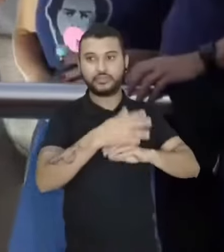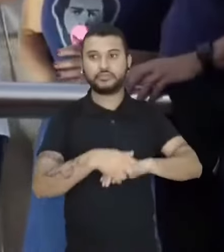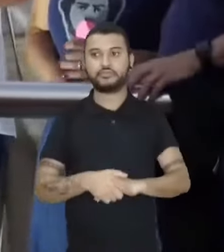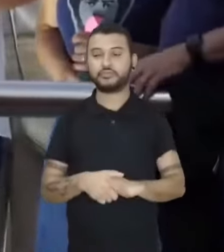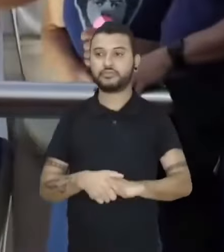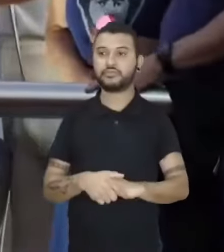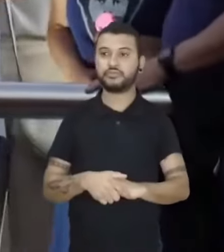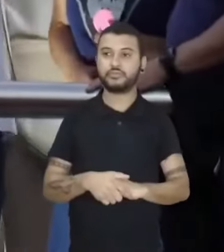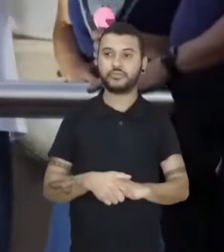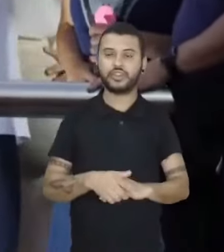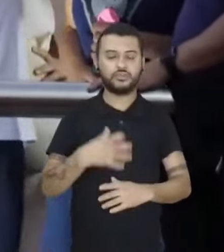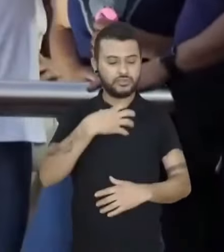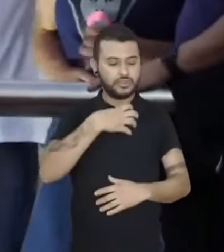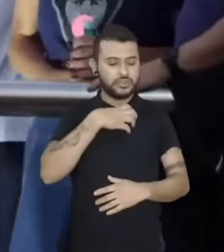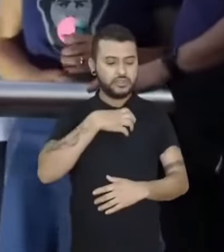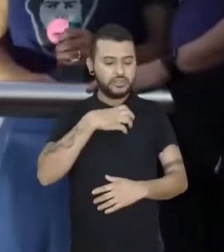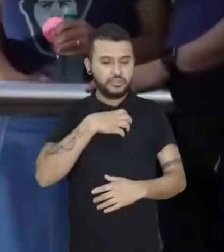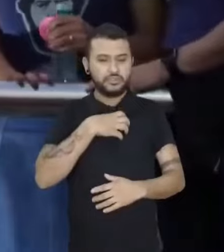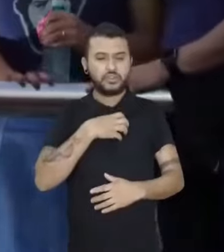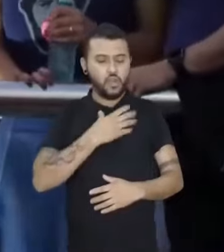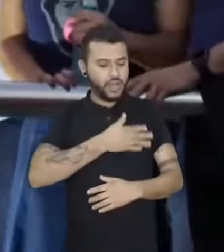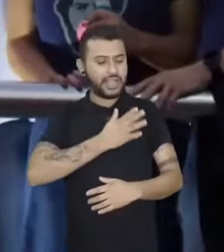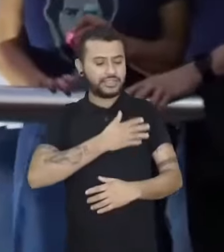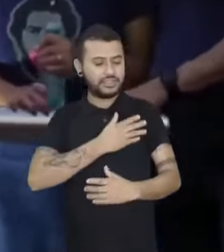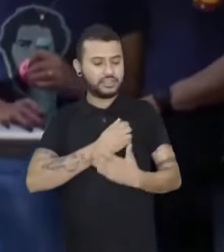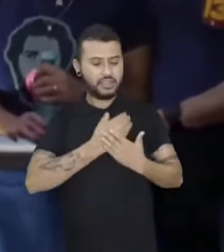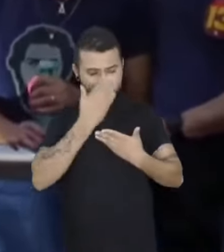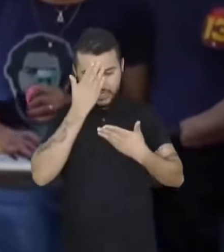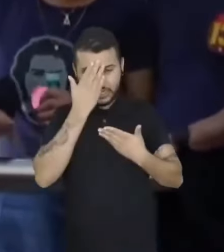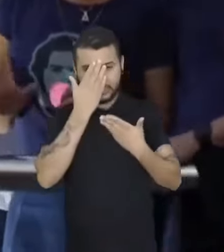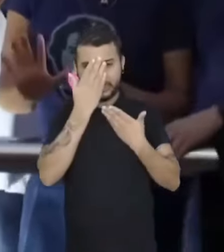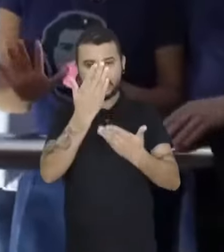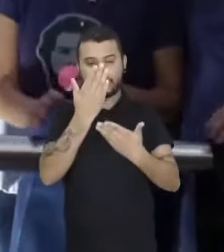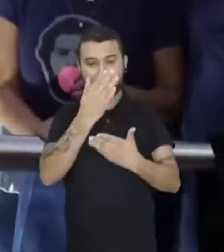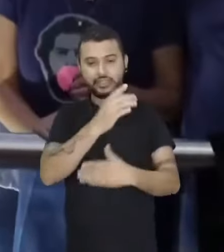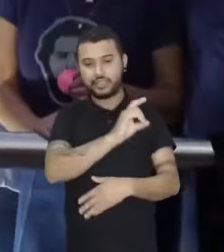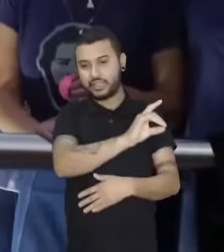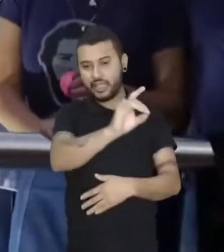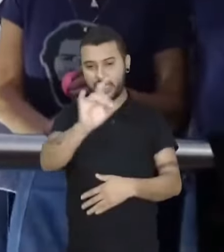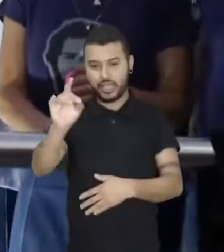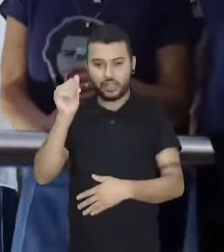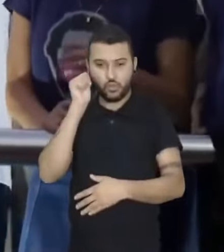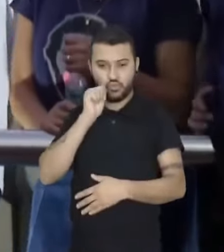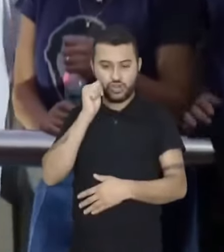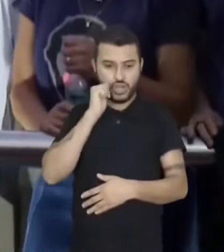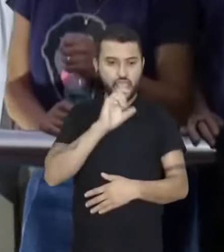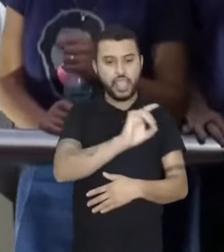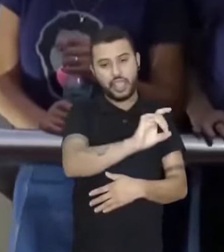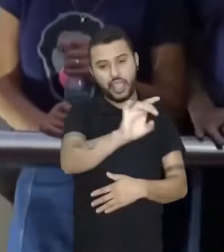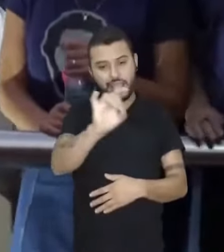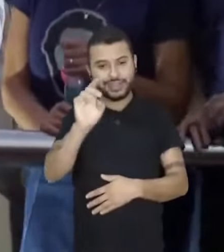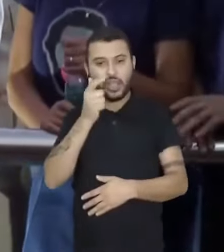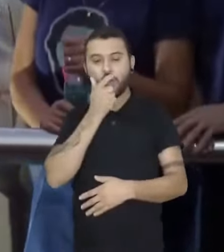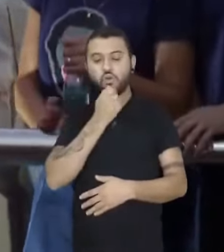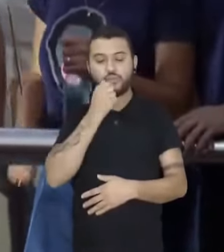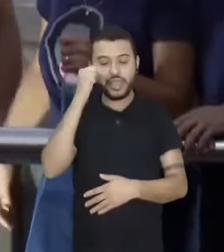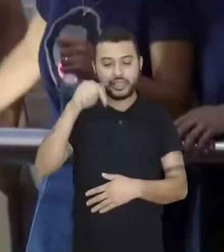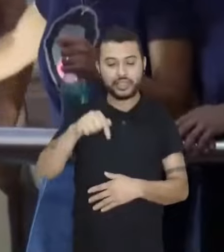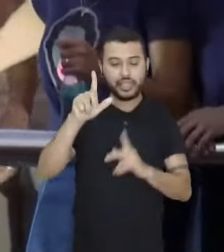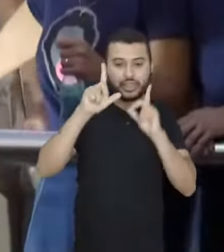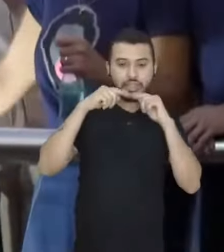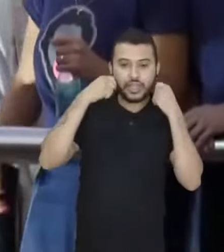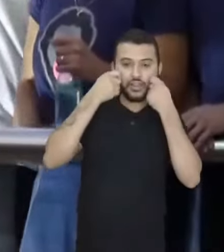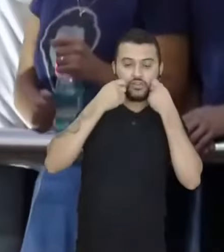Eu quero, do fundo do meu coração, agradecer a cada mulher, a cada homem de Alagoas